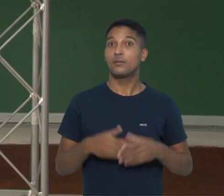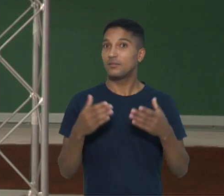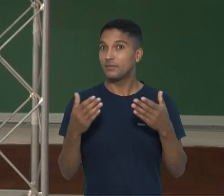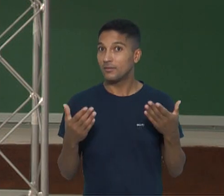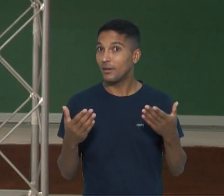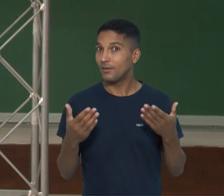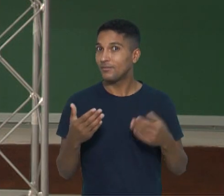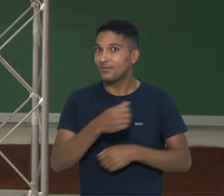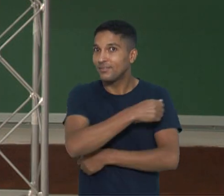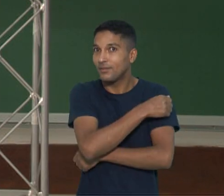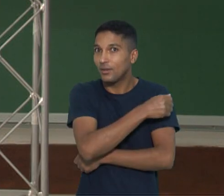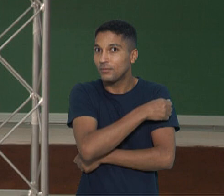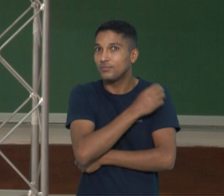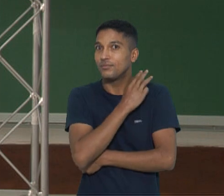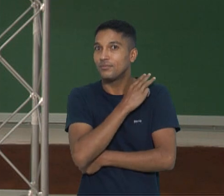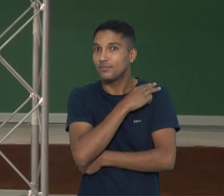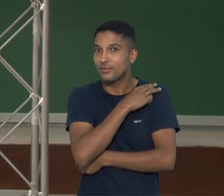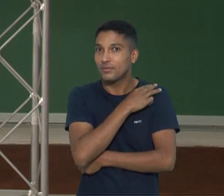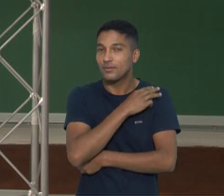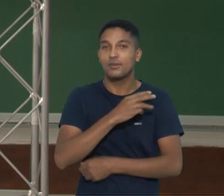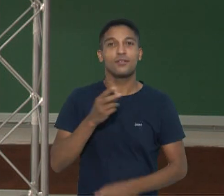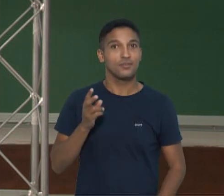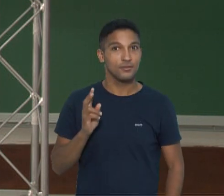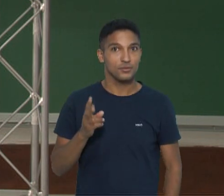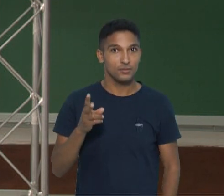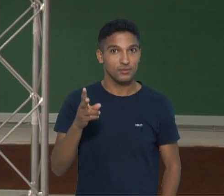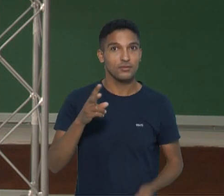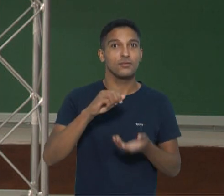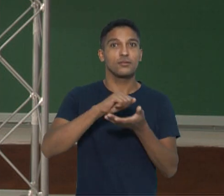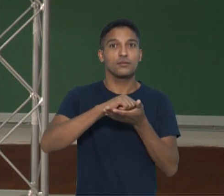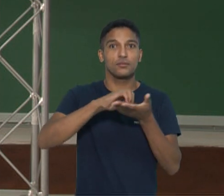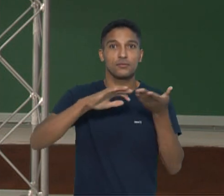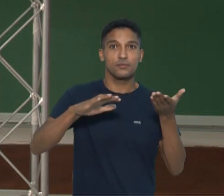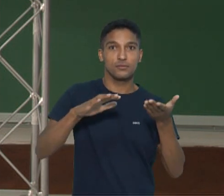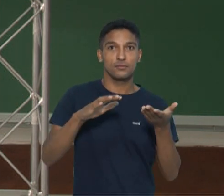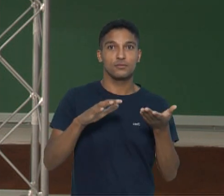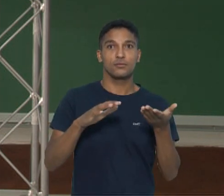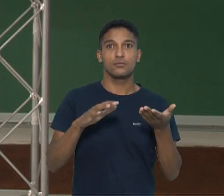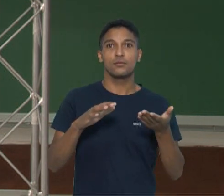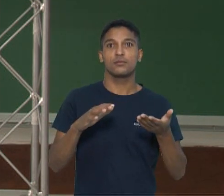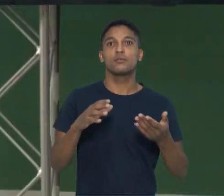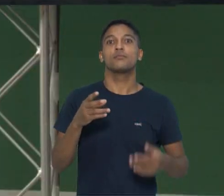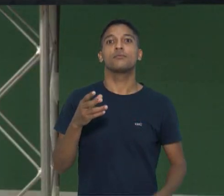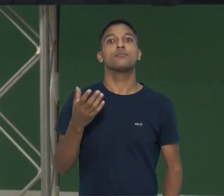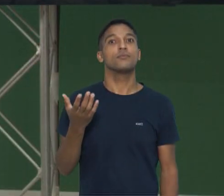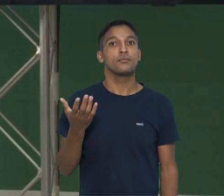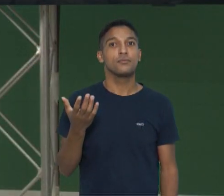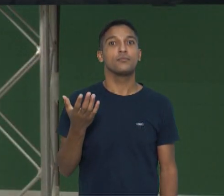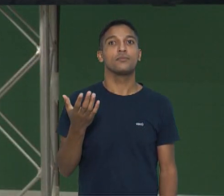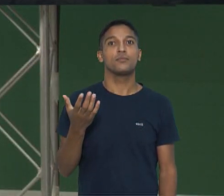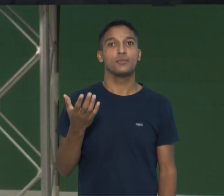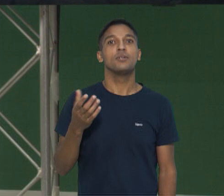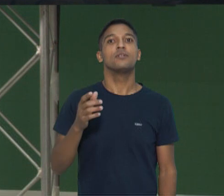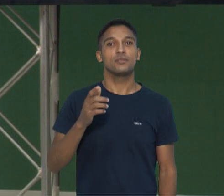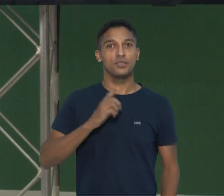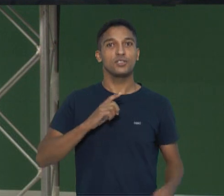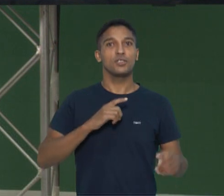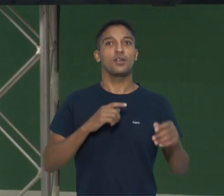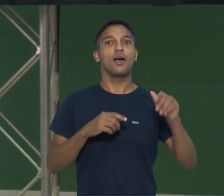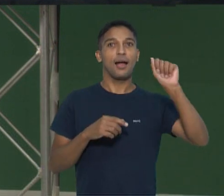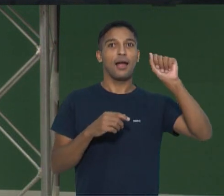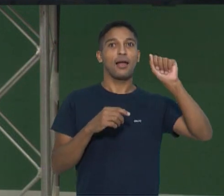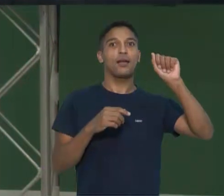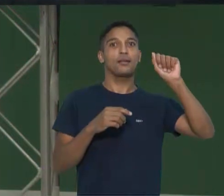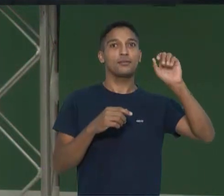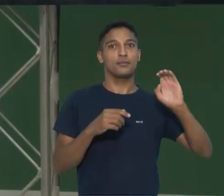Então, turminha, vamos lá na continuação desta atividade. Então, continuando, nós já tínhamos os valores de A e